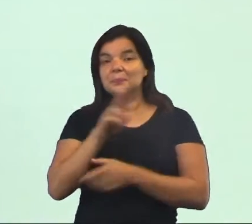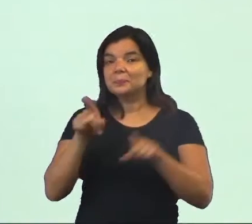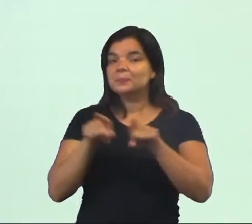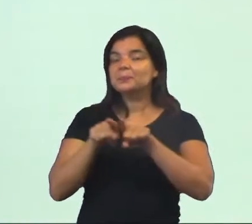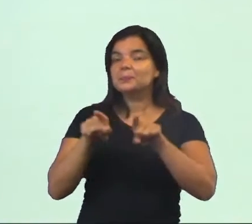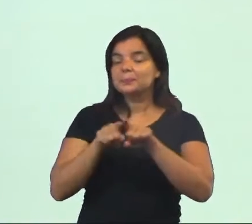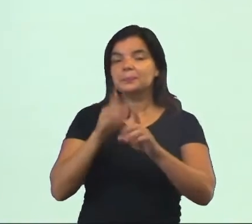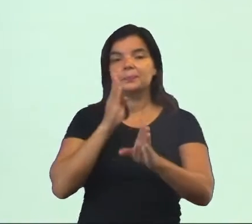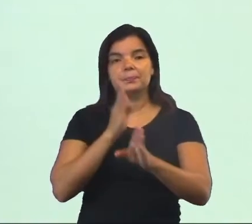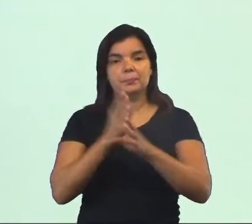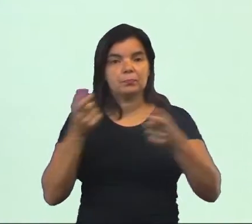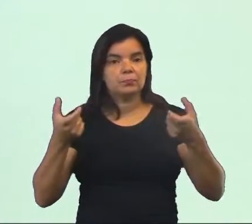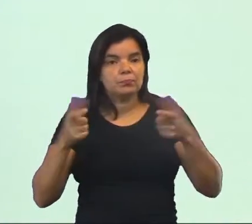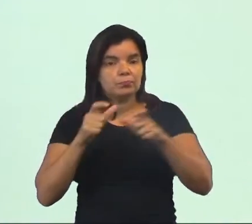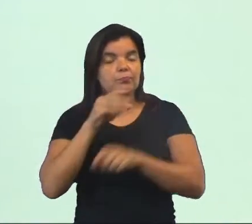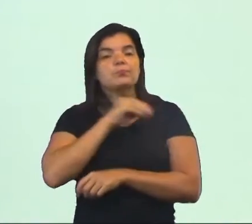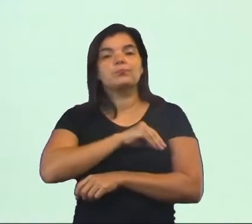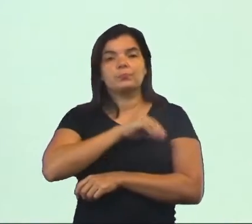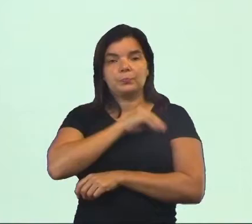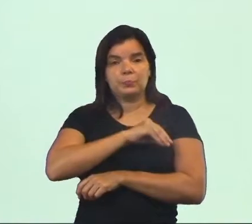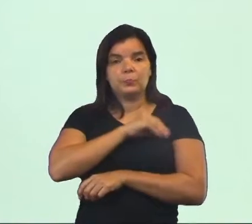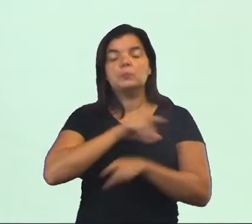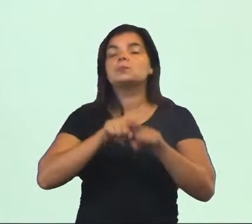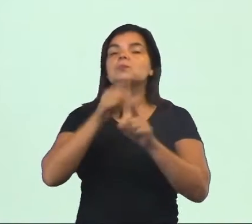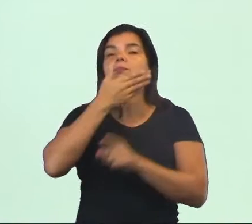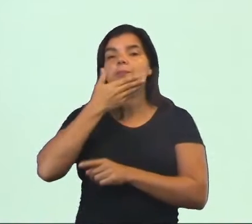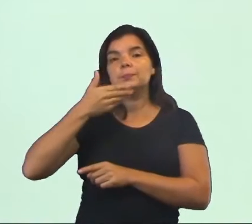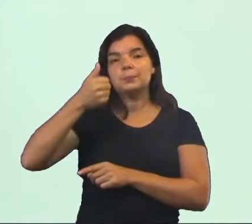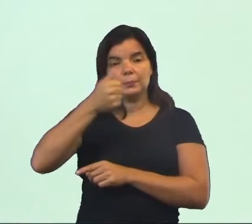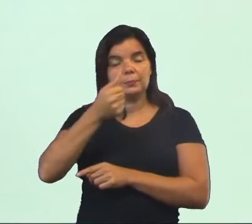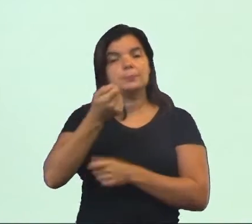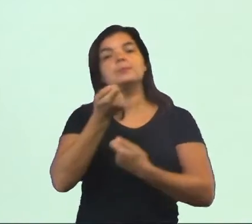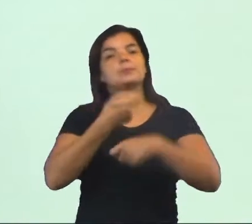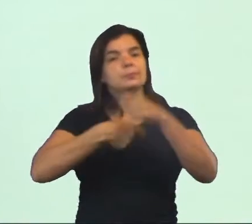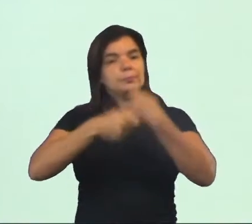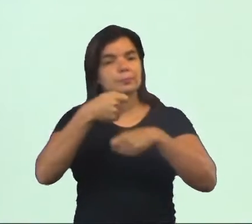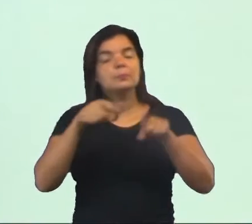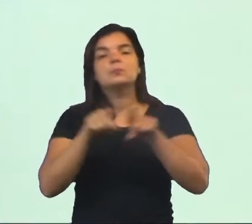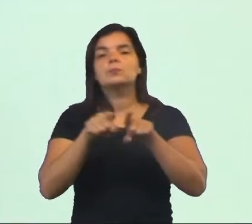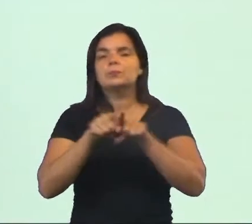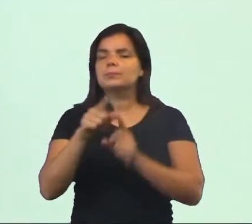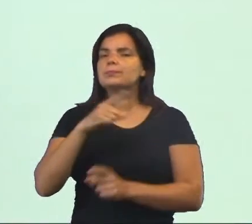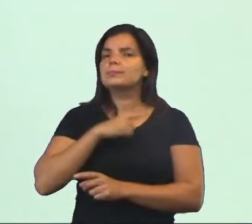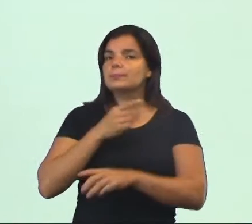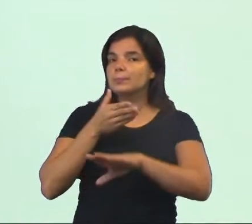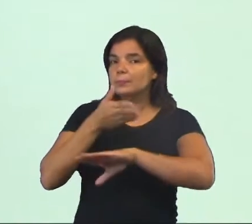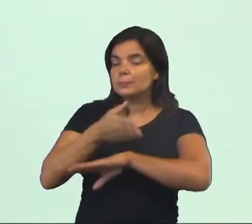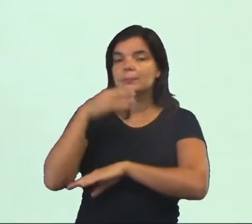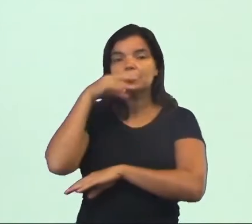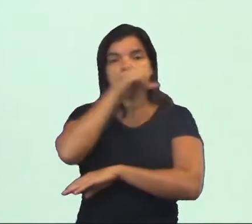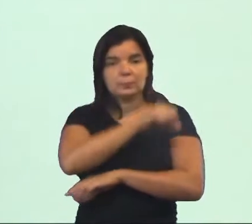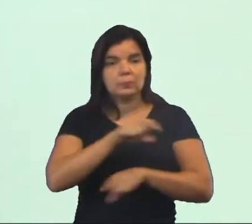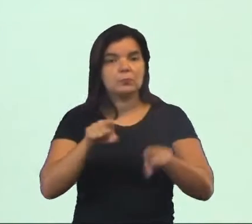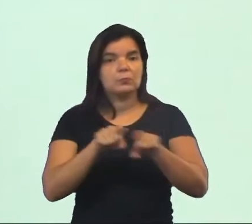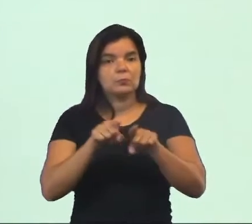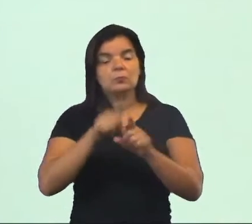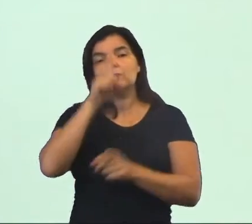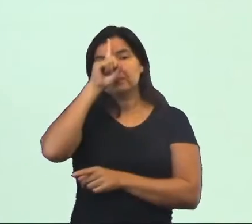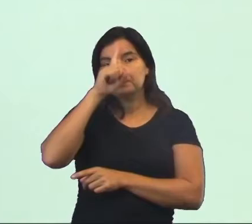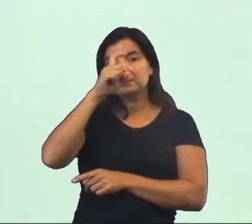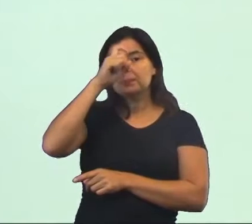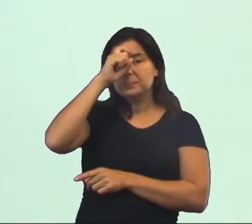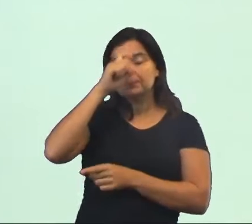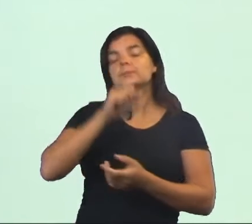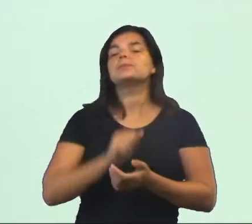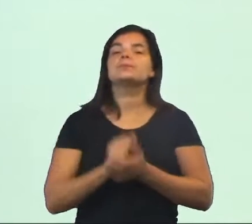por conta da diminuição salarial, buscar melhorias financeiras, ter um acesso mais rápido a hospitais,